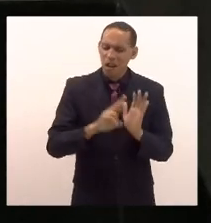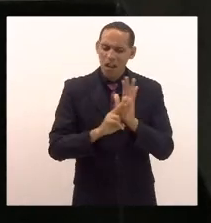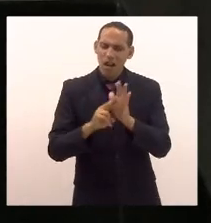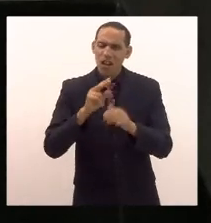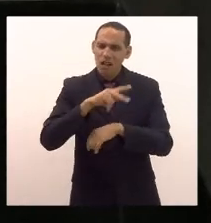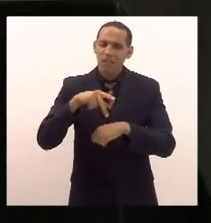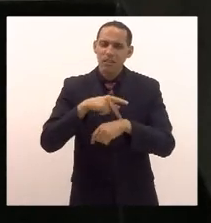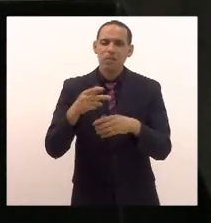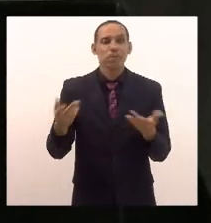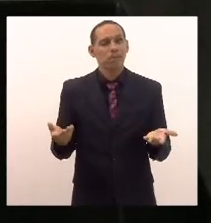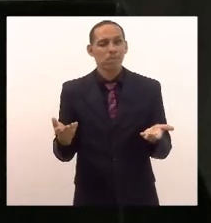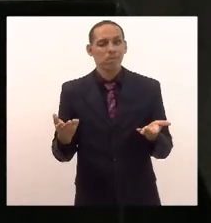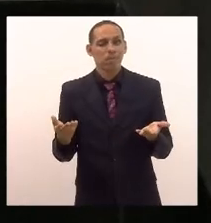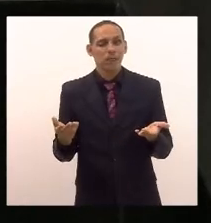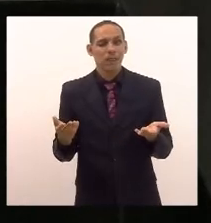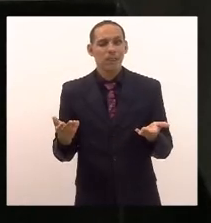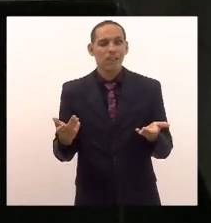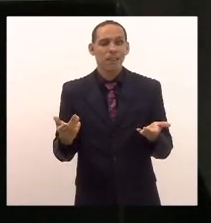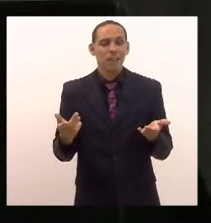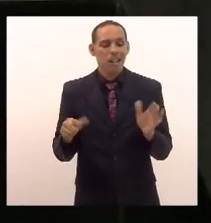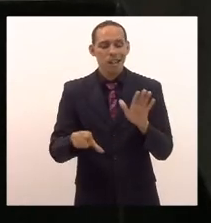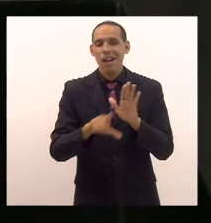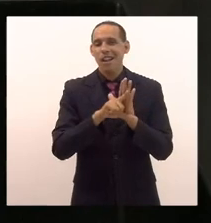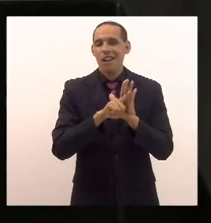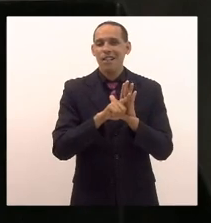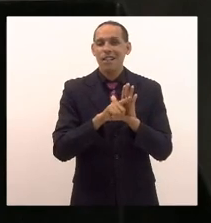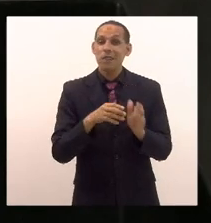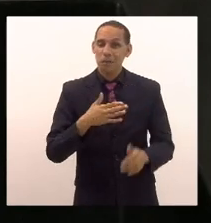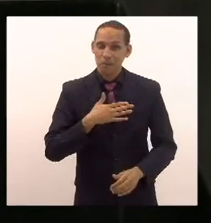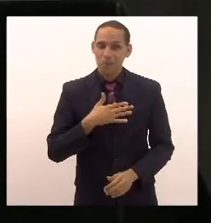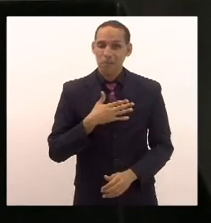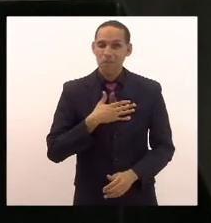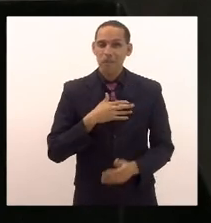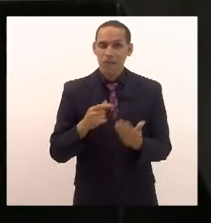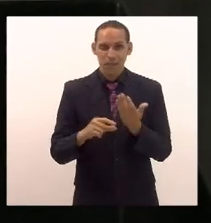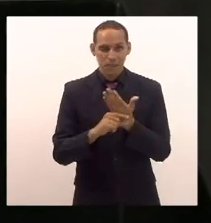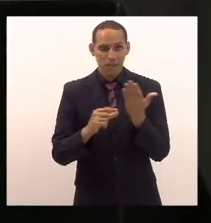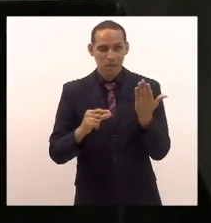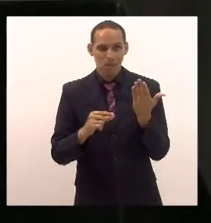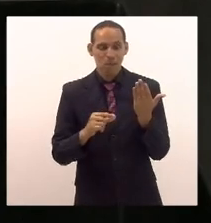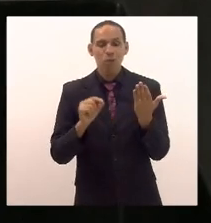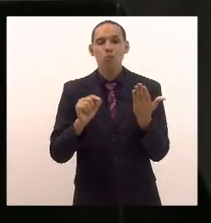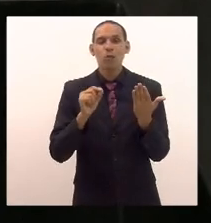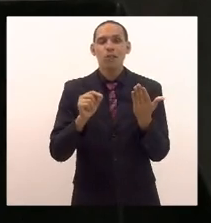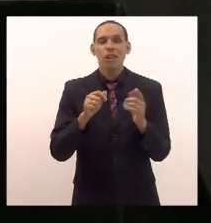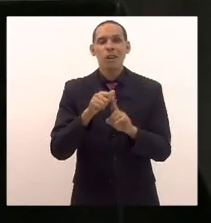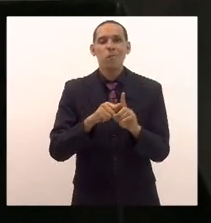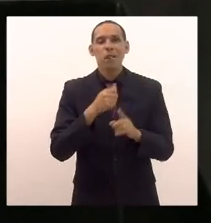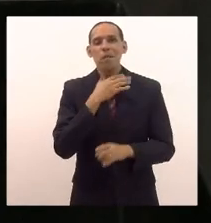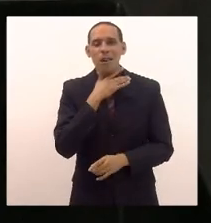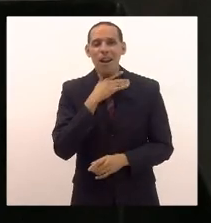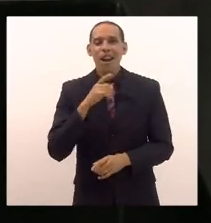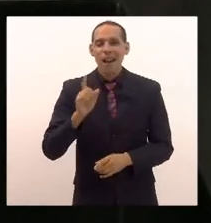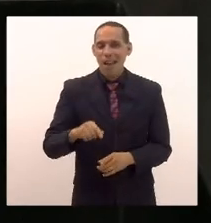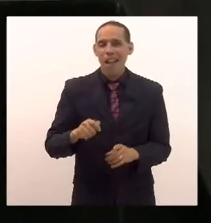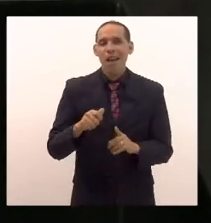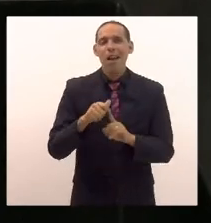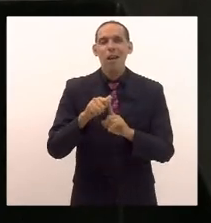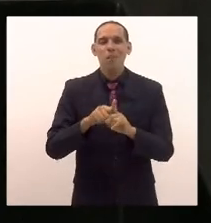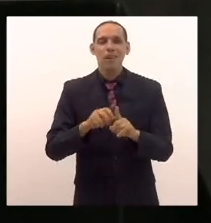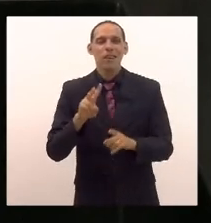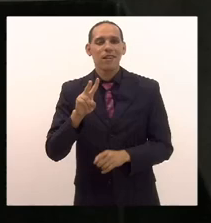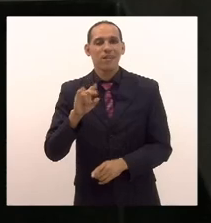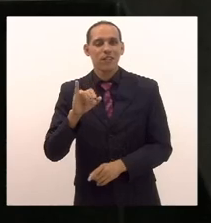essa luta e aí vem a lei não é que é de minha autoria e que estabeleceu o mês de março como mês Violeta